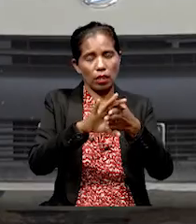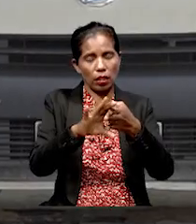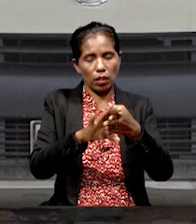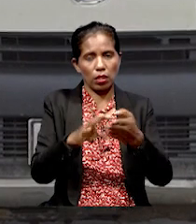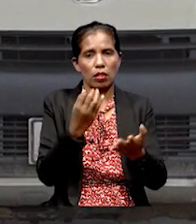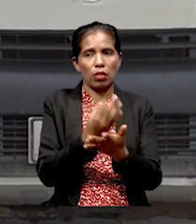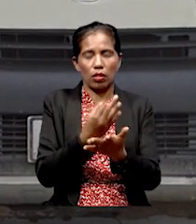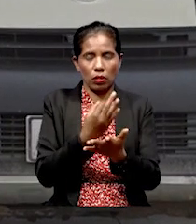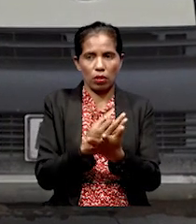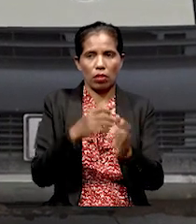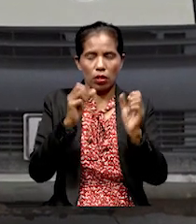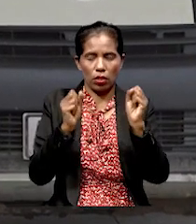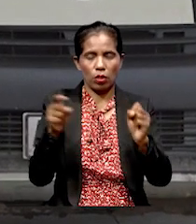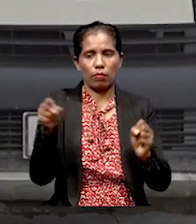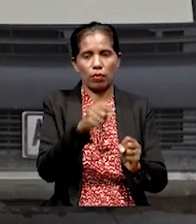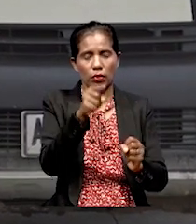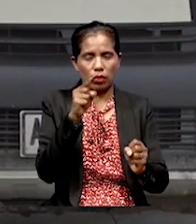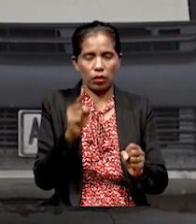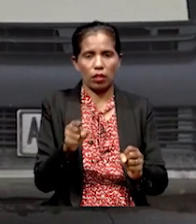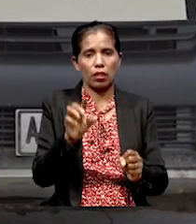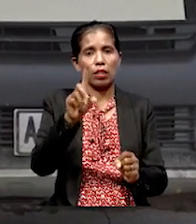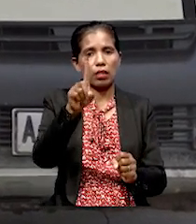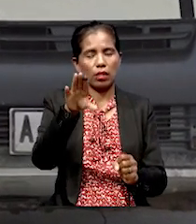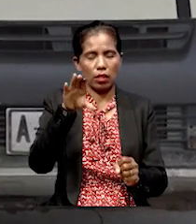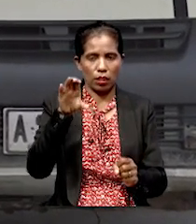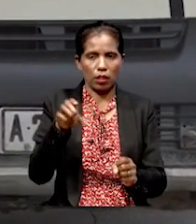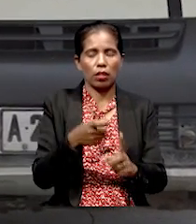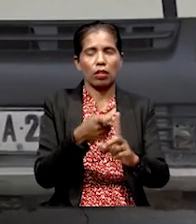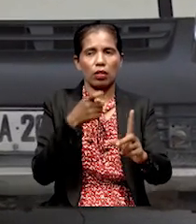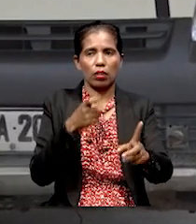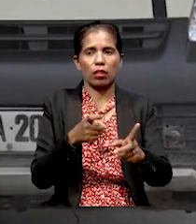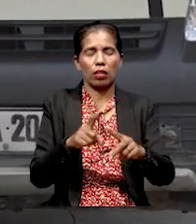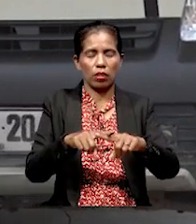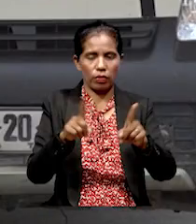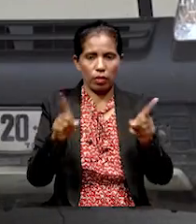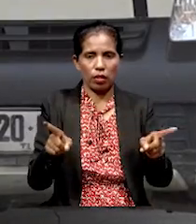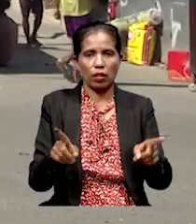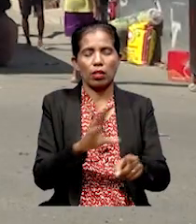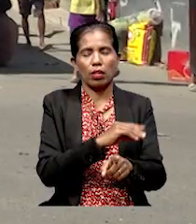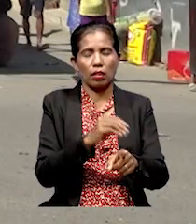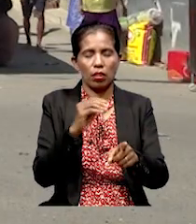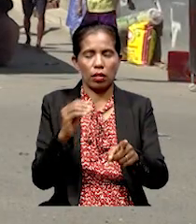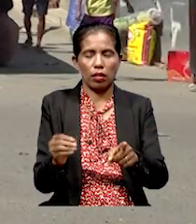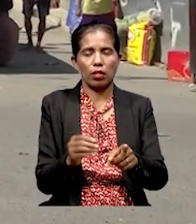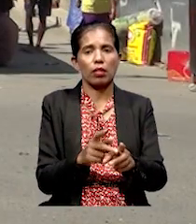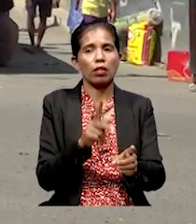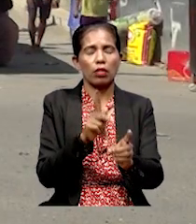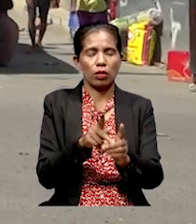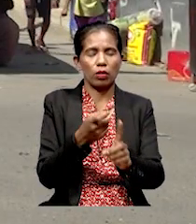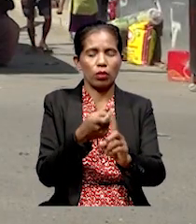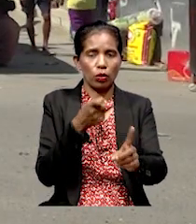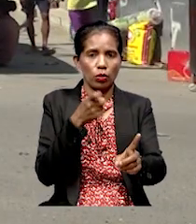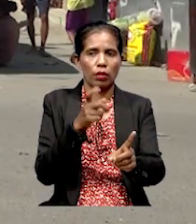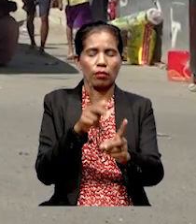montante correspondente ao porcento atus ida ho se valor diferente entre folim médio ho se